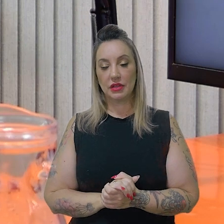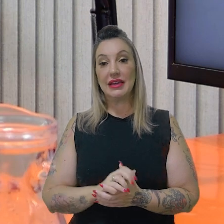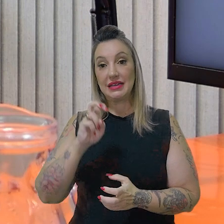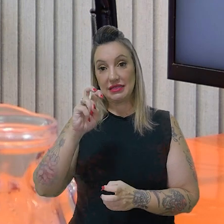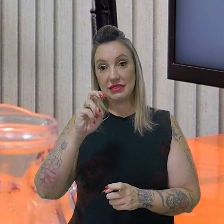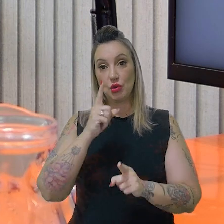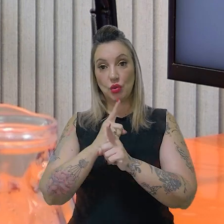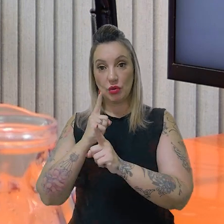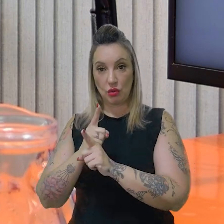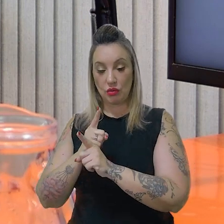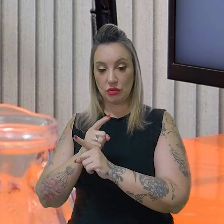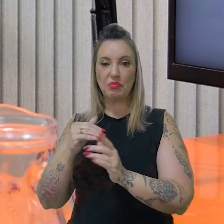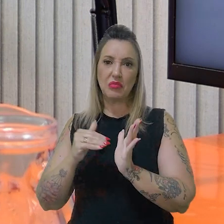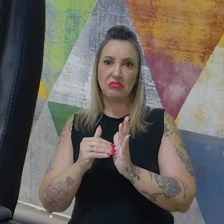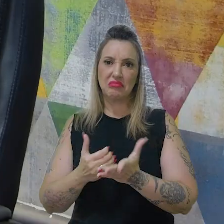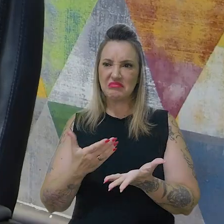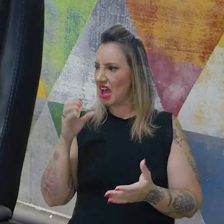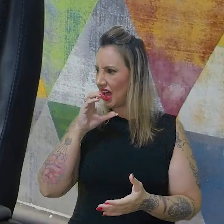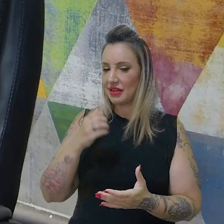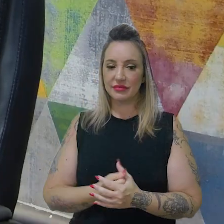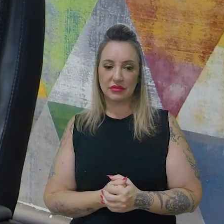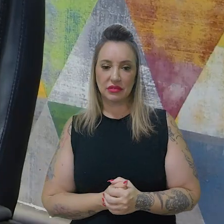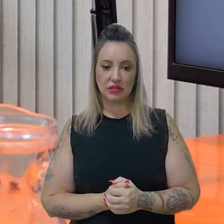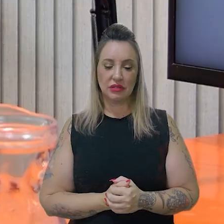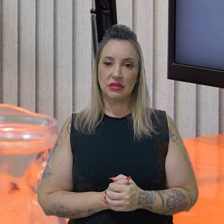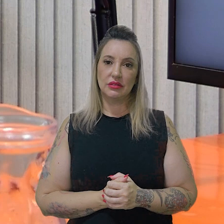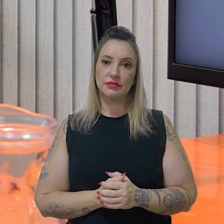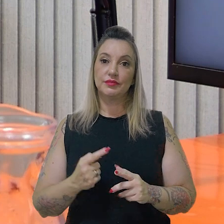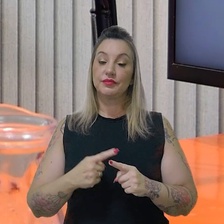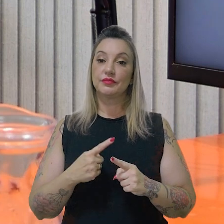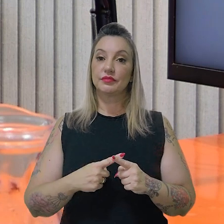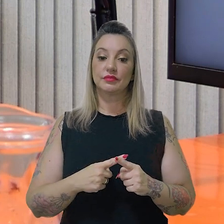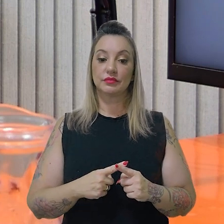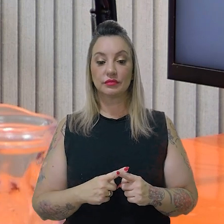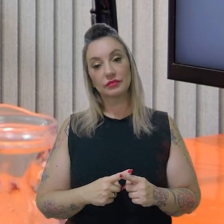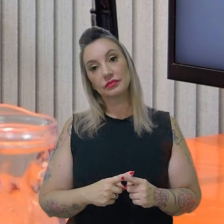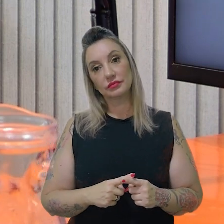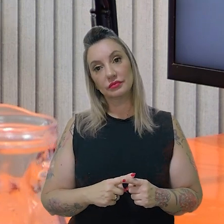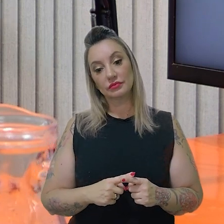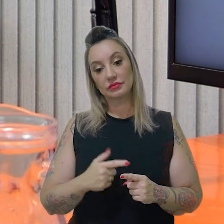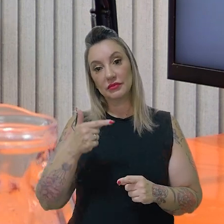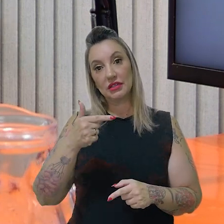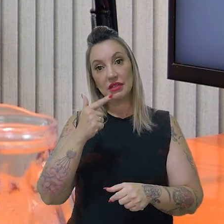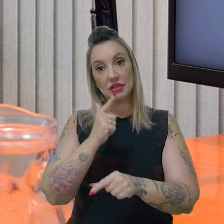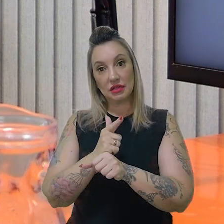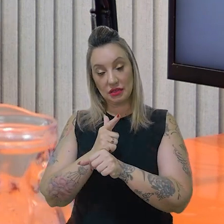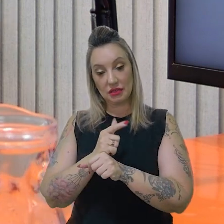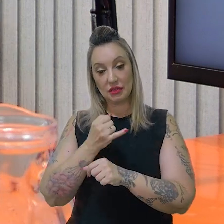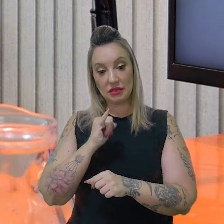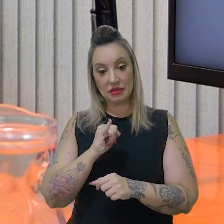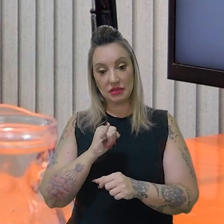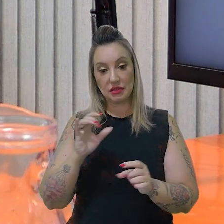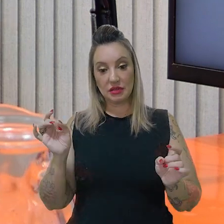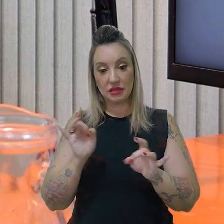encontros é pouco né então rapidinho por E no caso de sete encontros se se você for fechar por